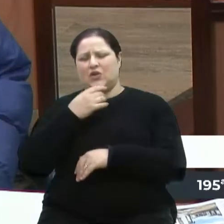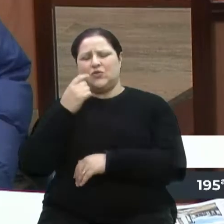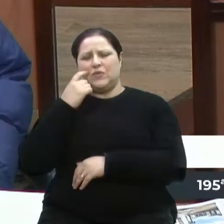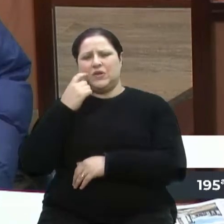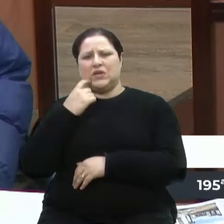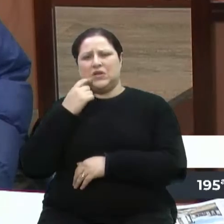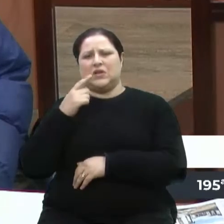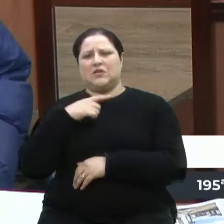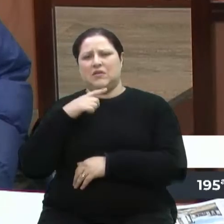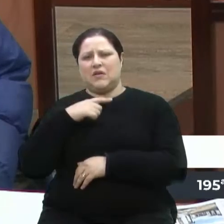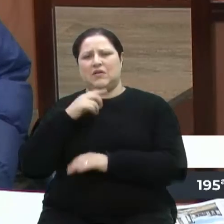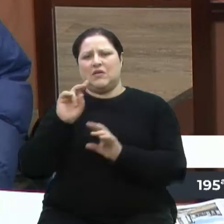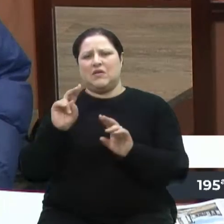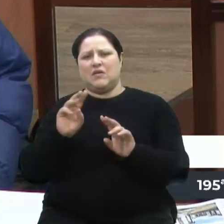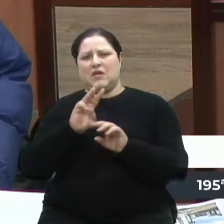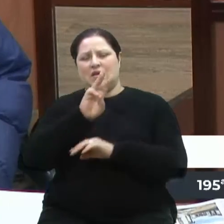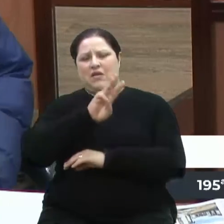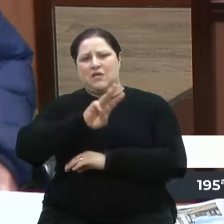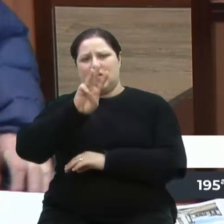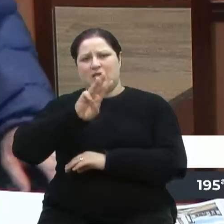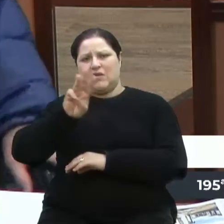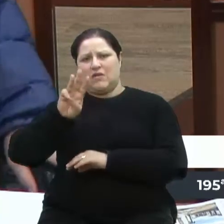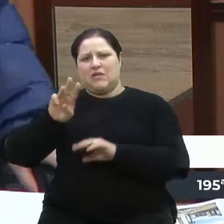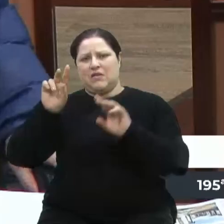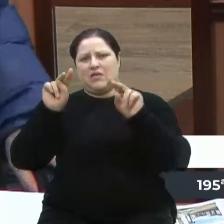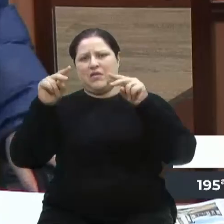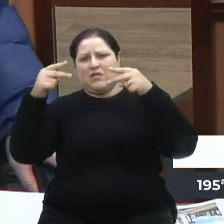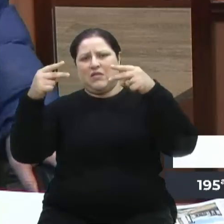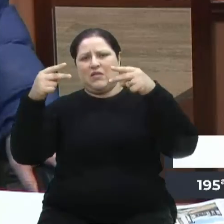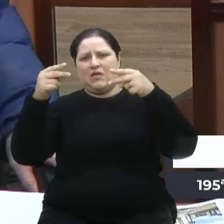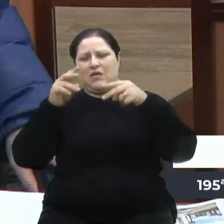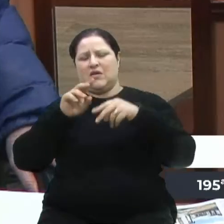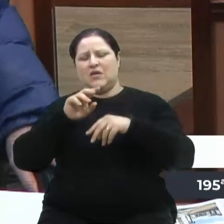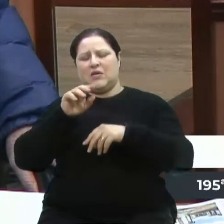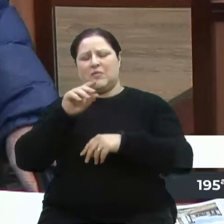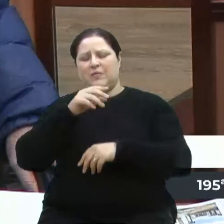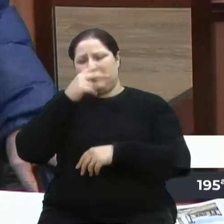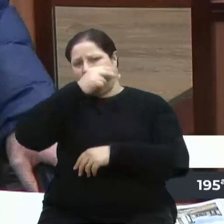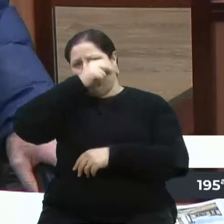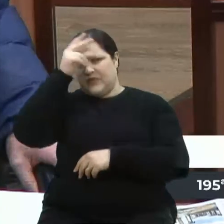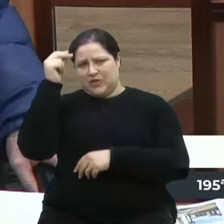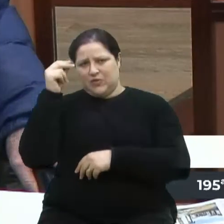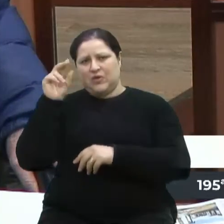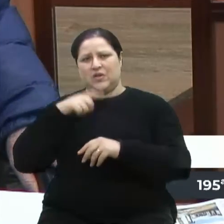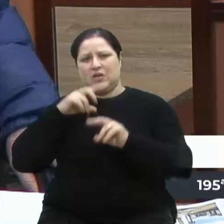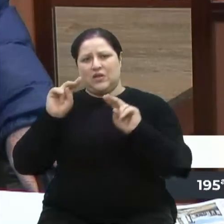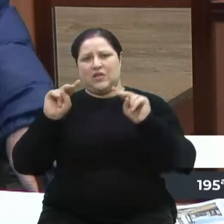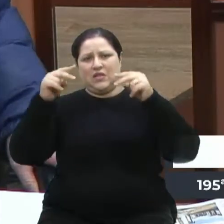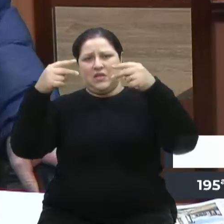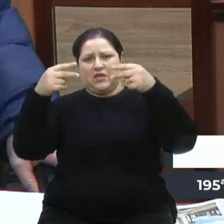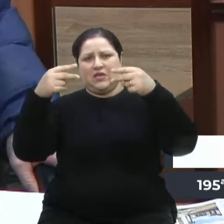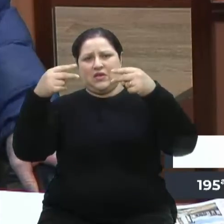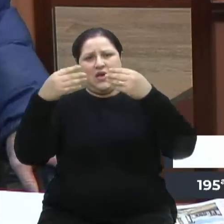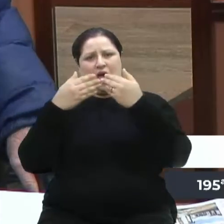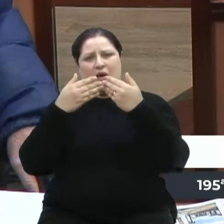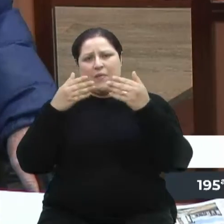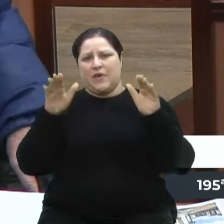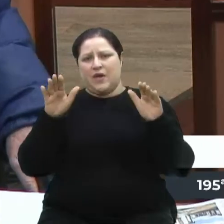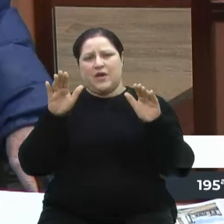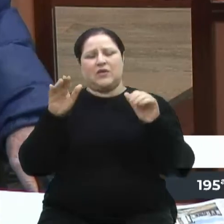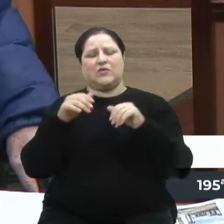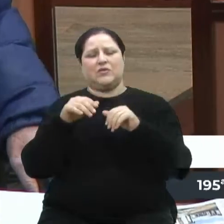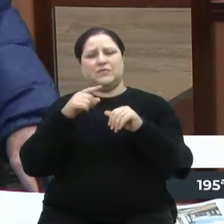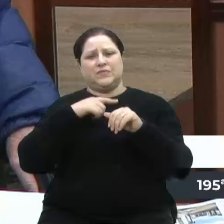inclusive, um link no site da prefeitura, que é aberto, que é público e que está sempre todos